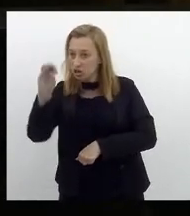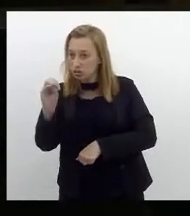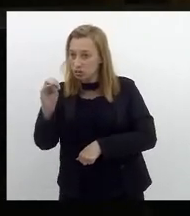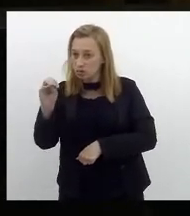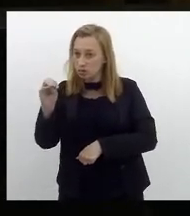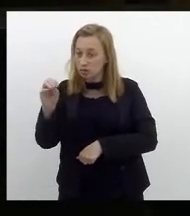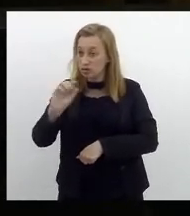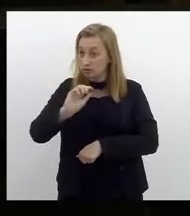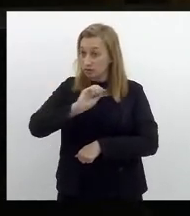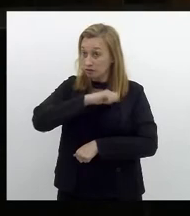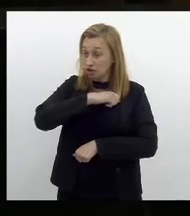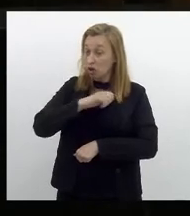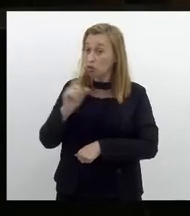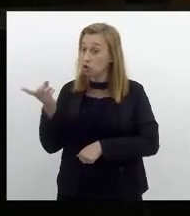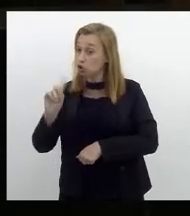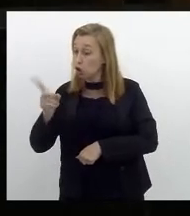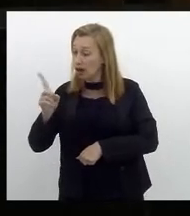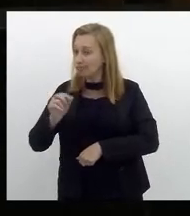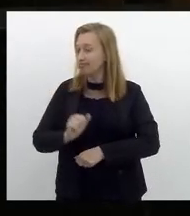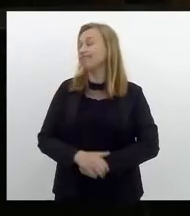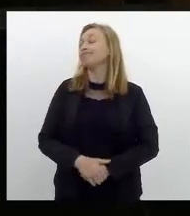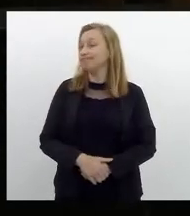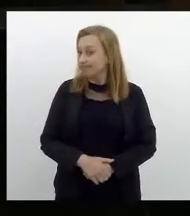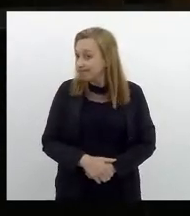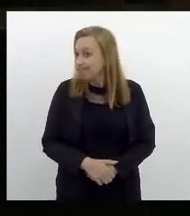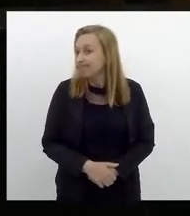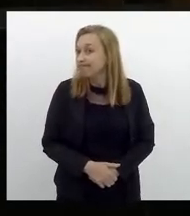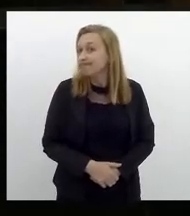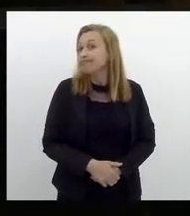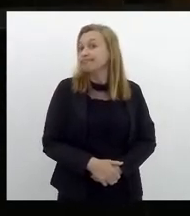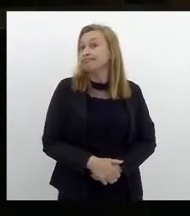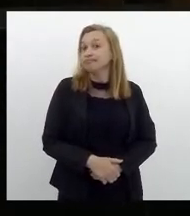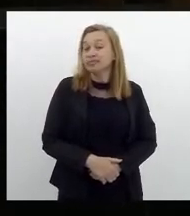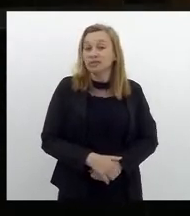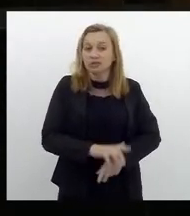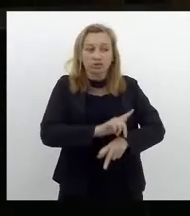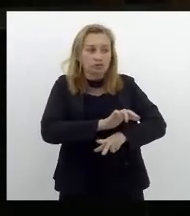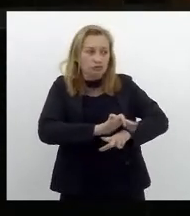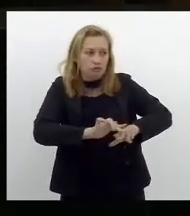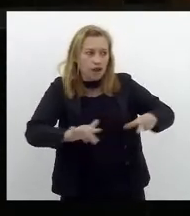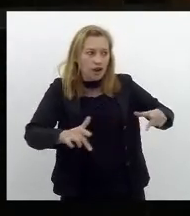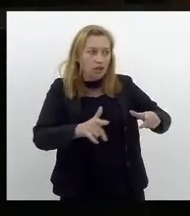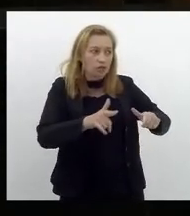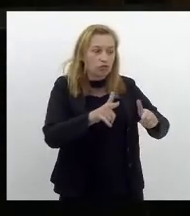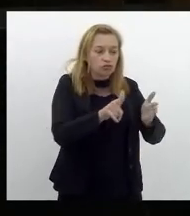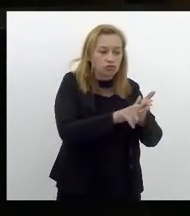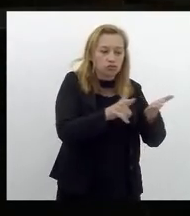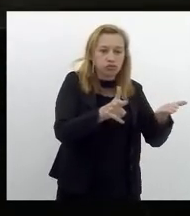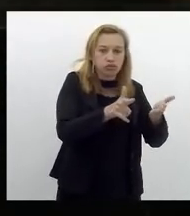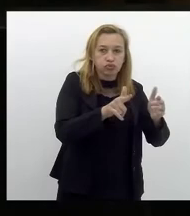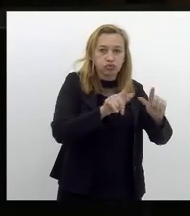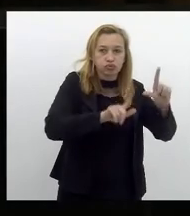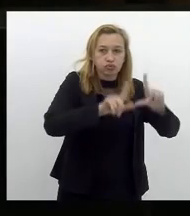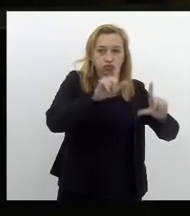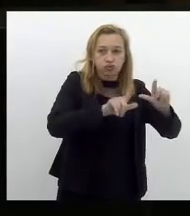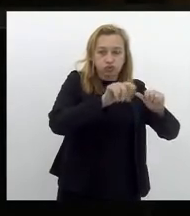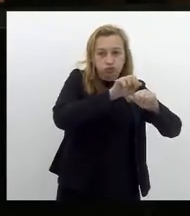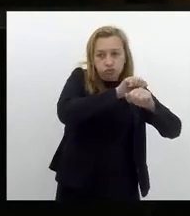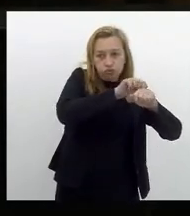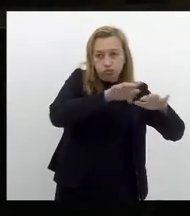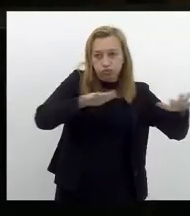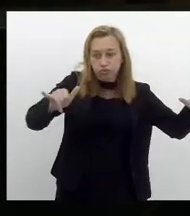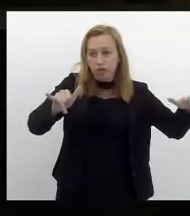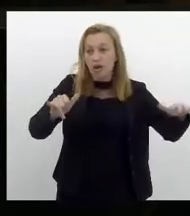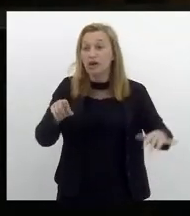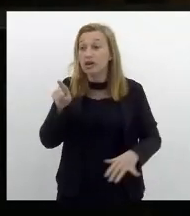em dólar. Ventilado por um pool de jornalistas. E ele afirmou, pelo menos eu li